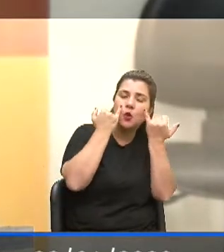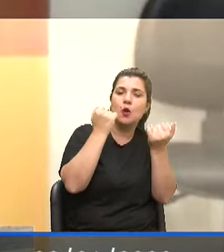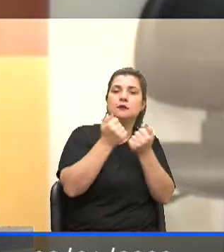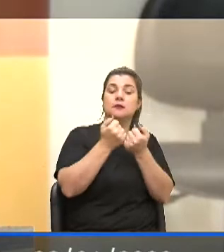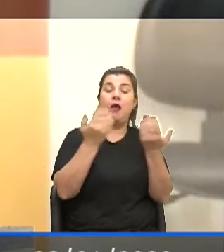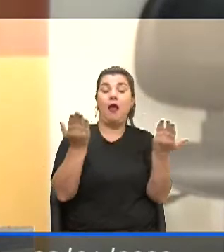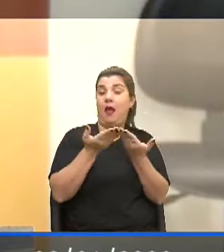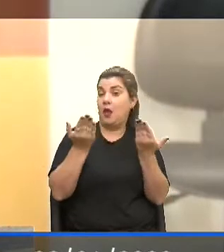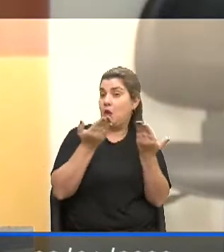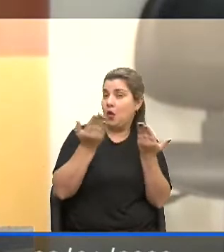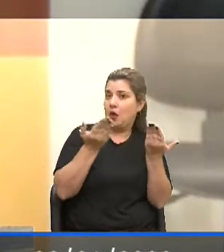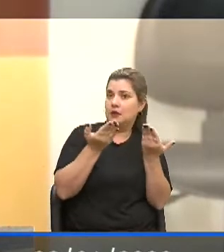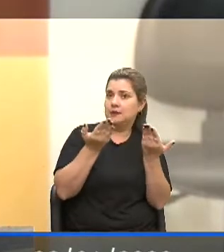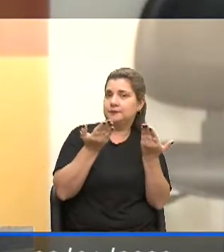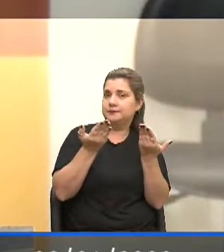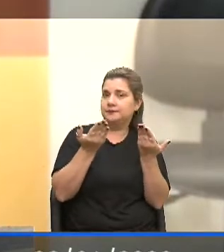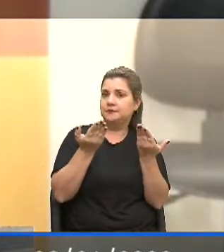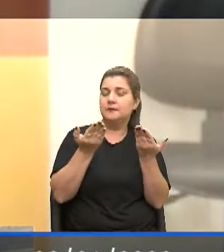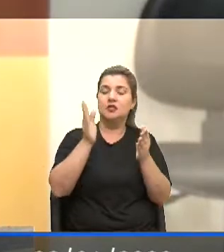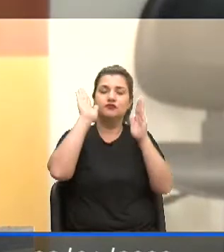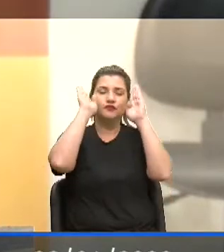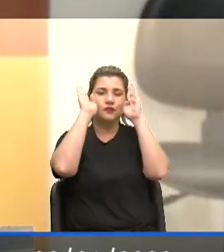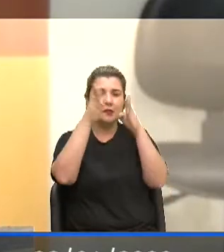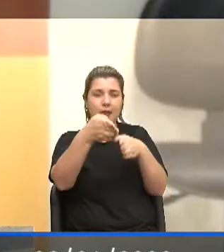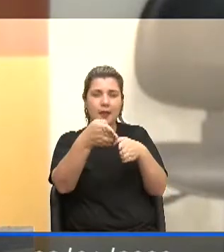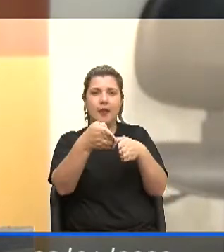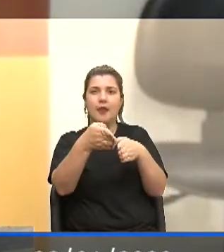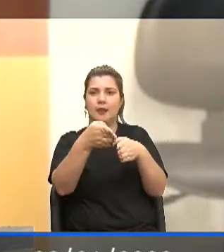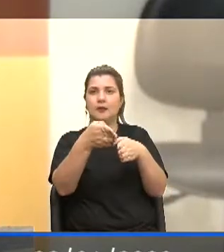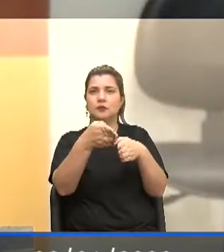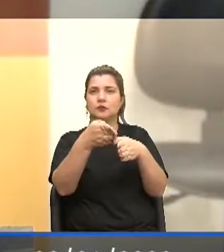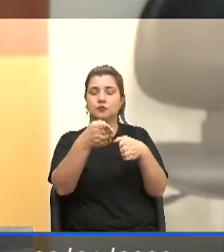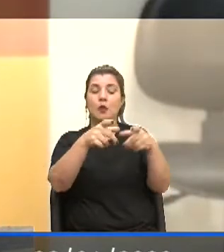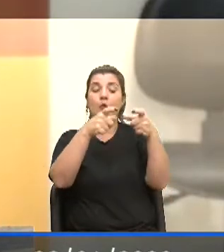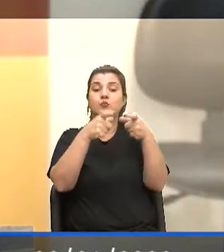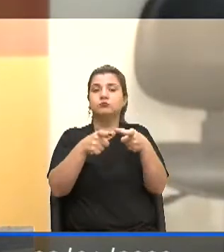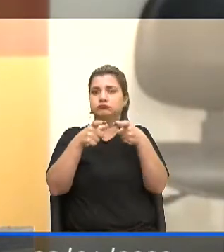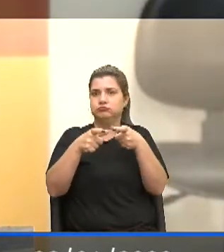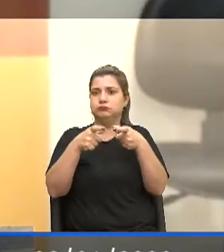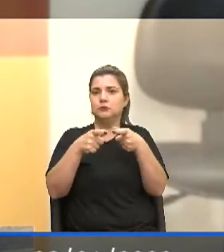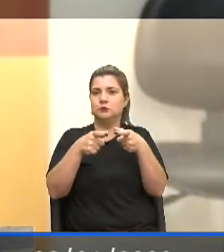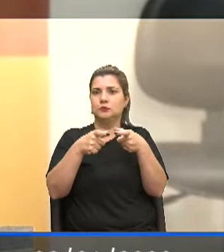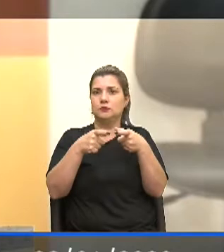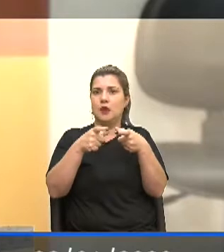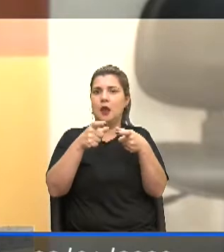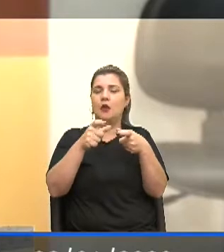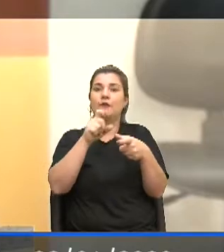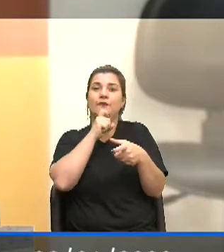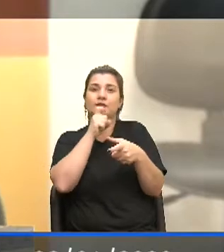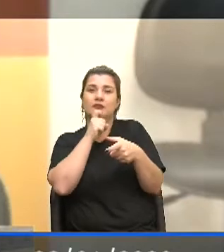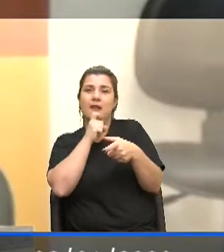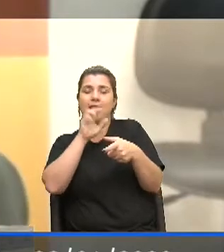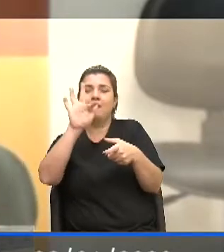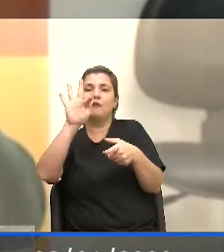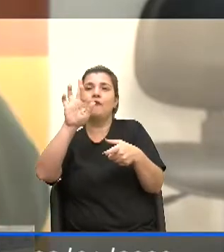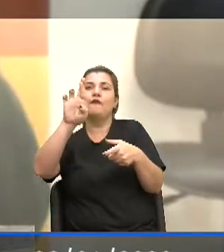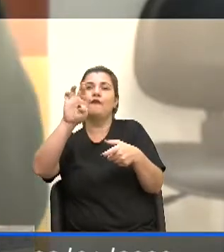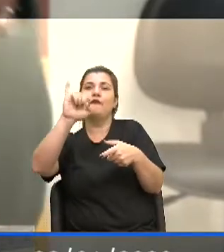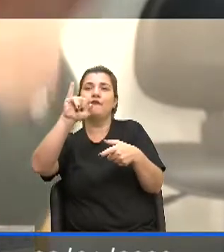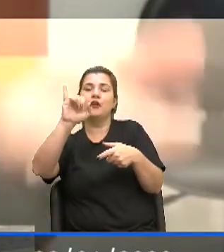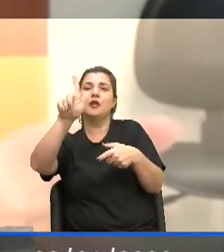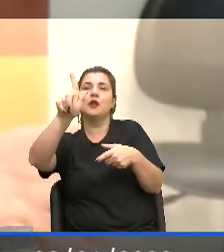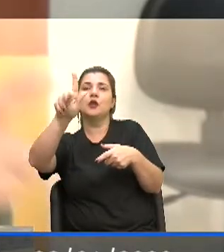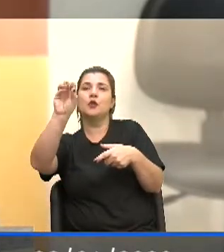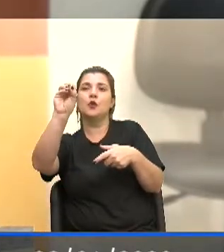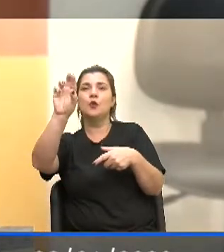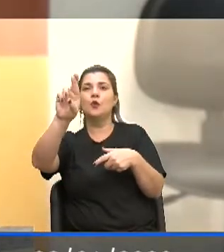dizem respeito diretamente ao setor dos frigoríficos. Mas é evidente que também se